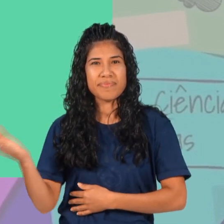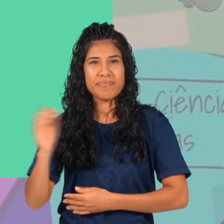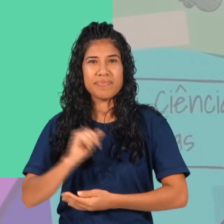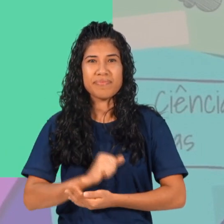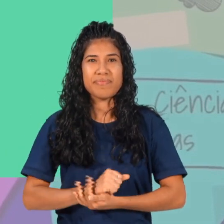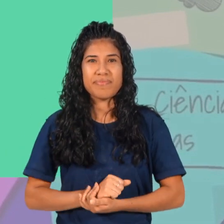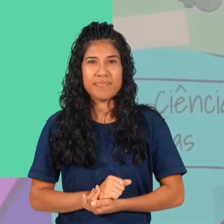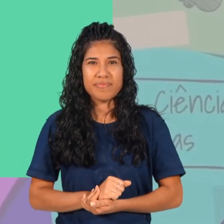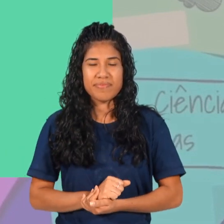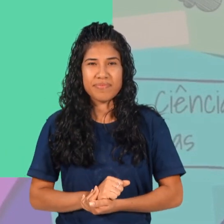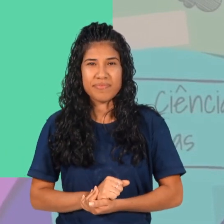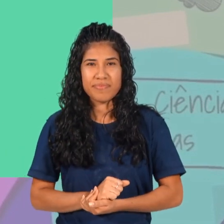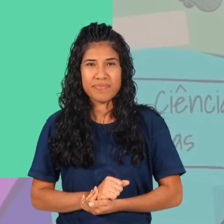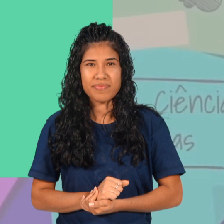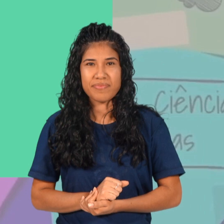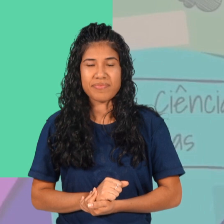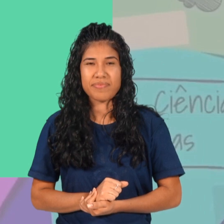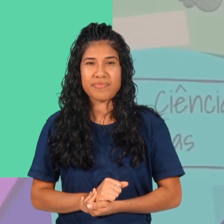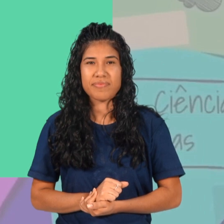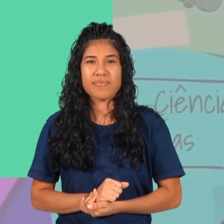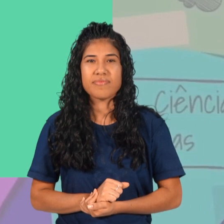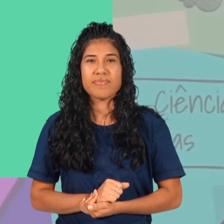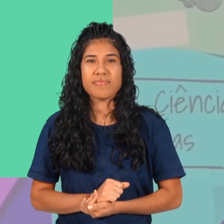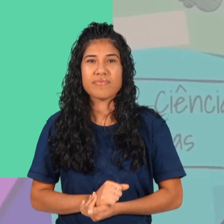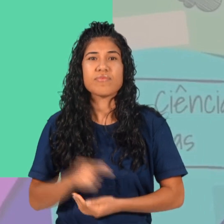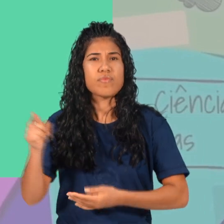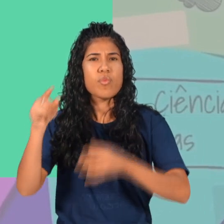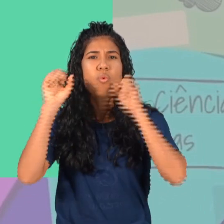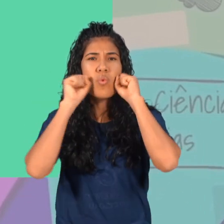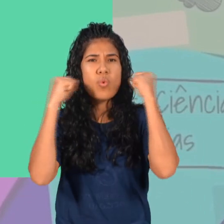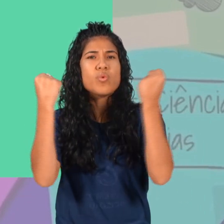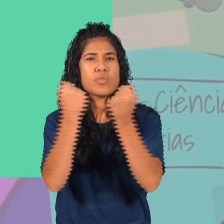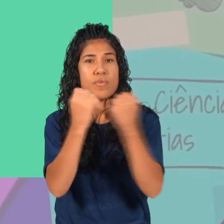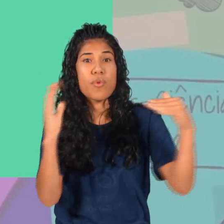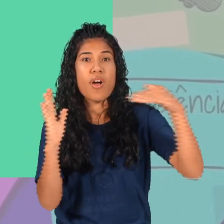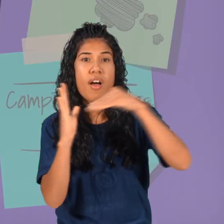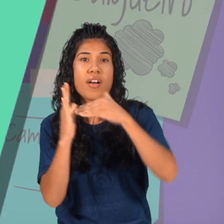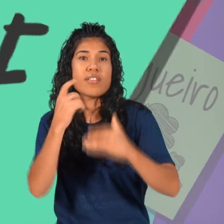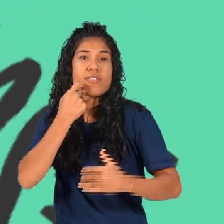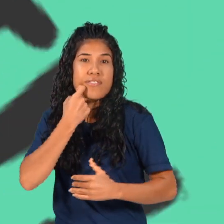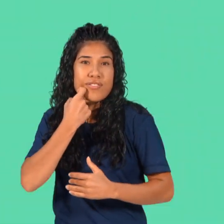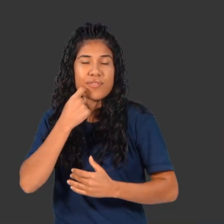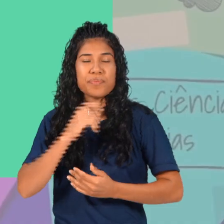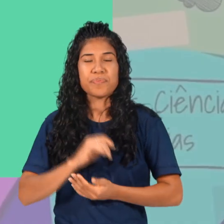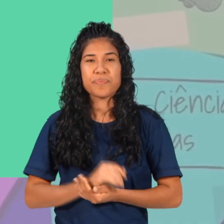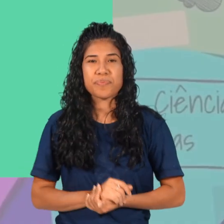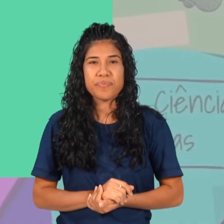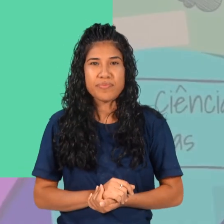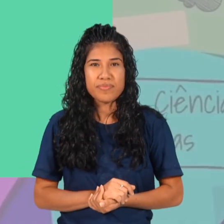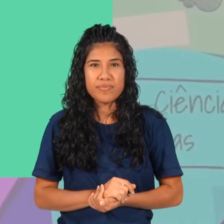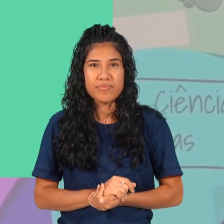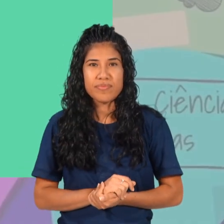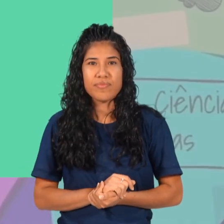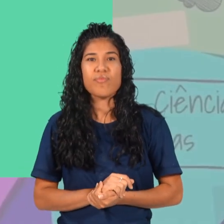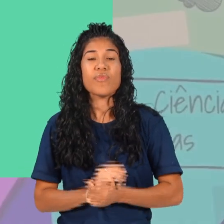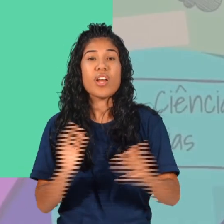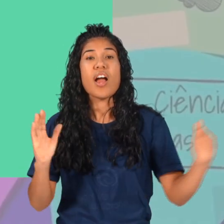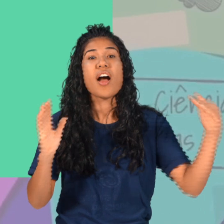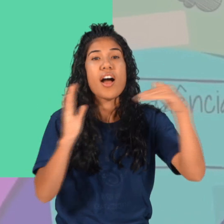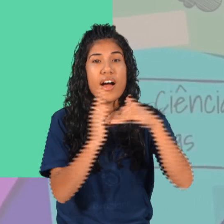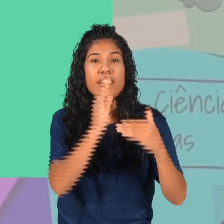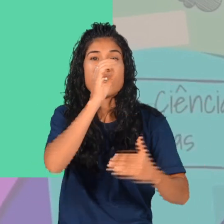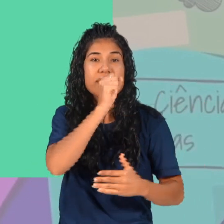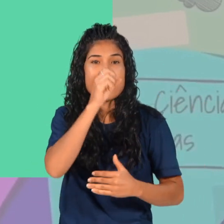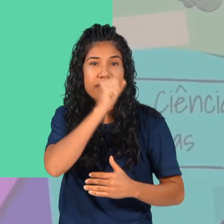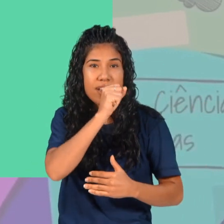deagricultura familiar o simpósio vai até sexta-feira seguem até sábado